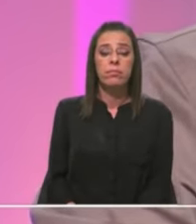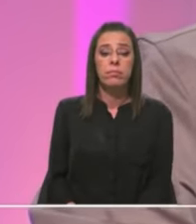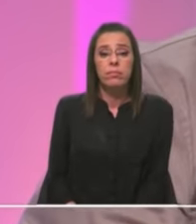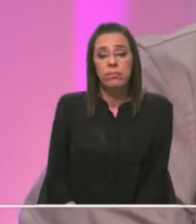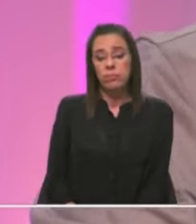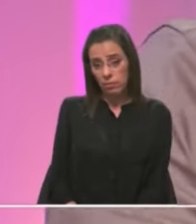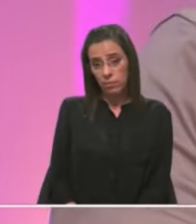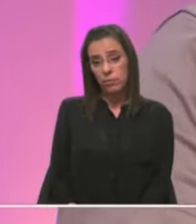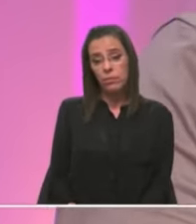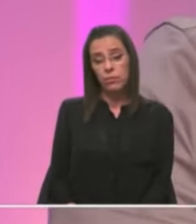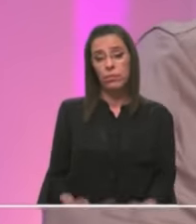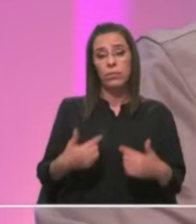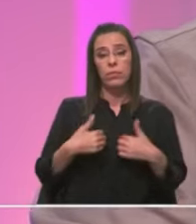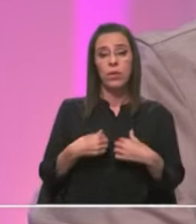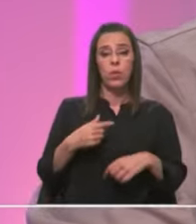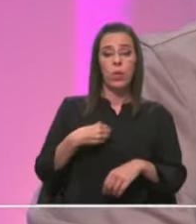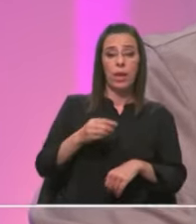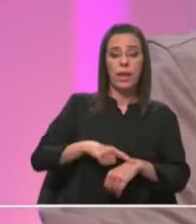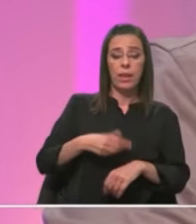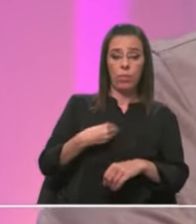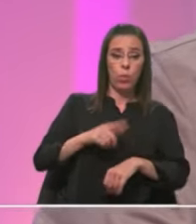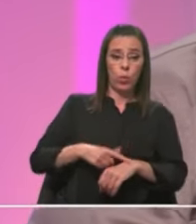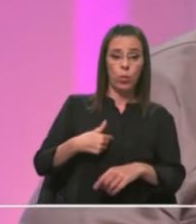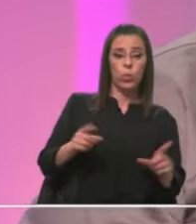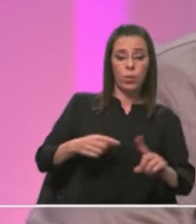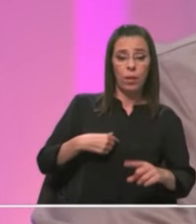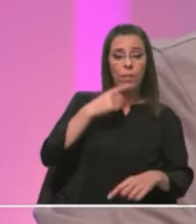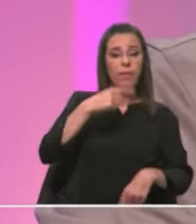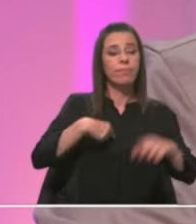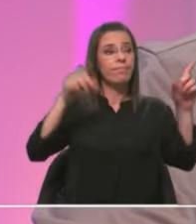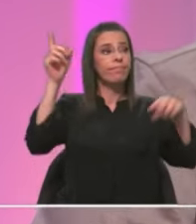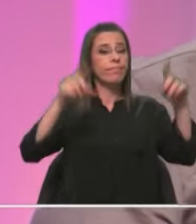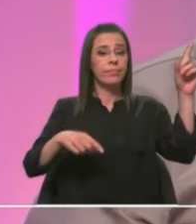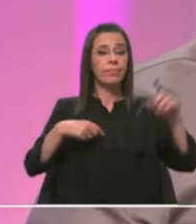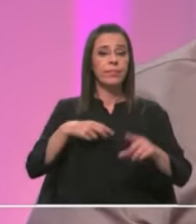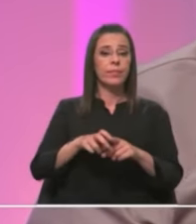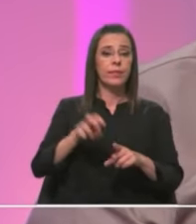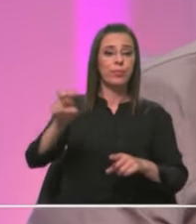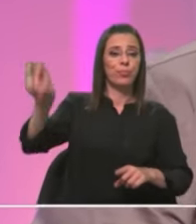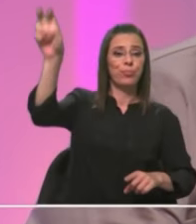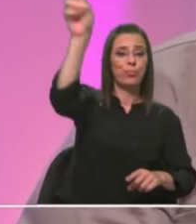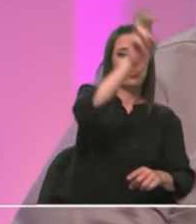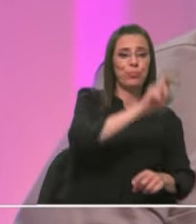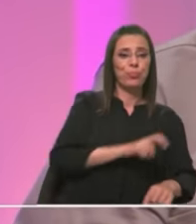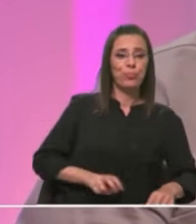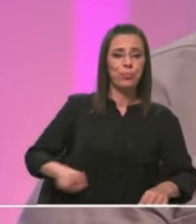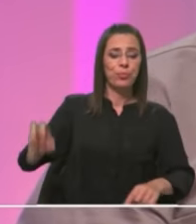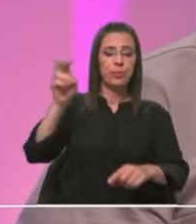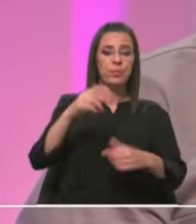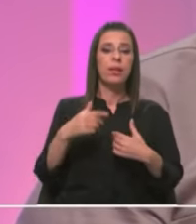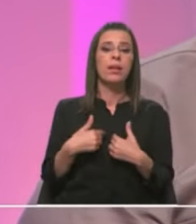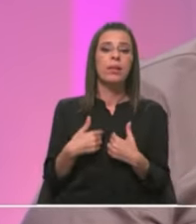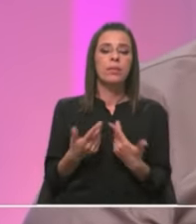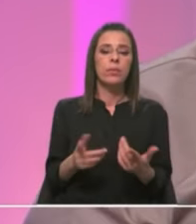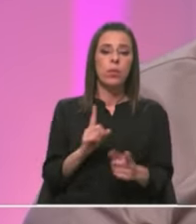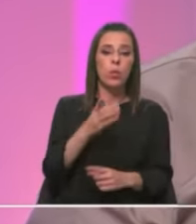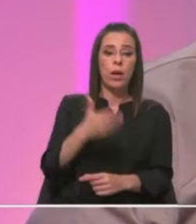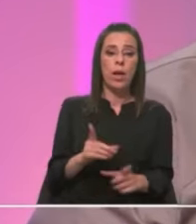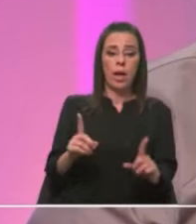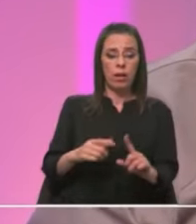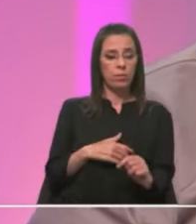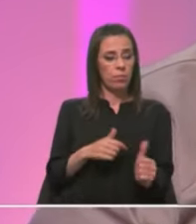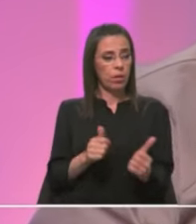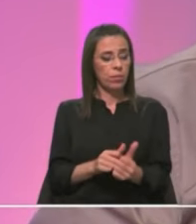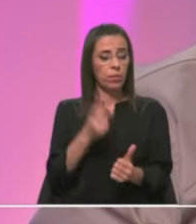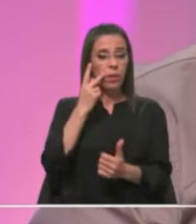porque eu não tenho muito tempo eu ando sempre de um lado para o outro ando sempre a saltar de Capelinha em Capelinha e não seria justo eu ter